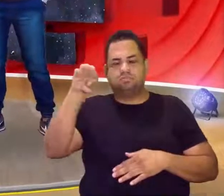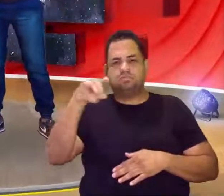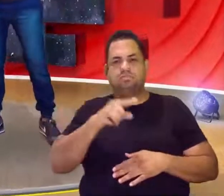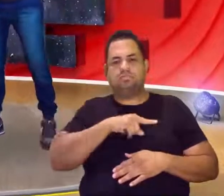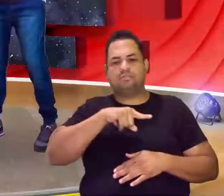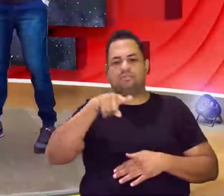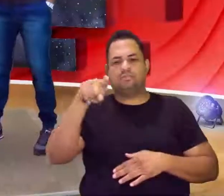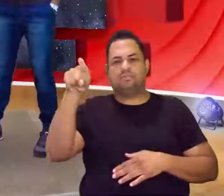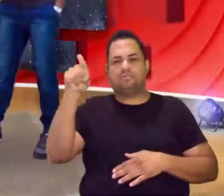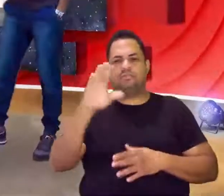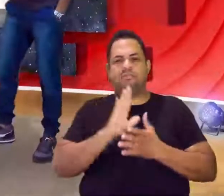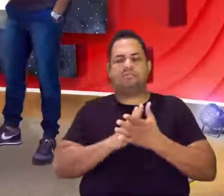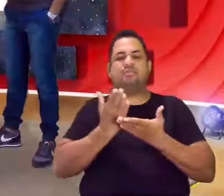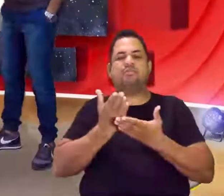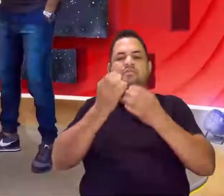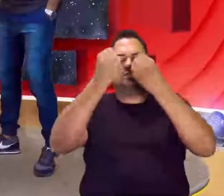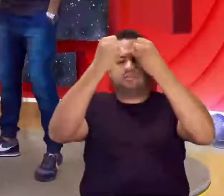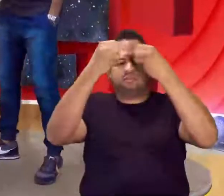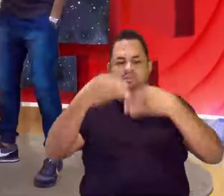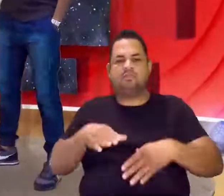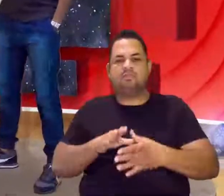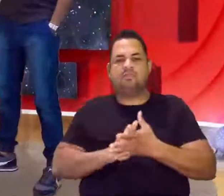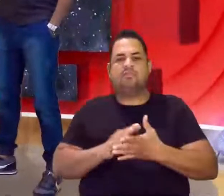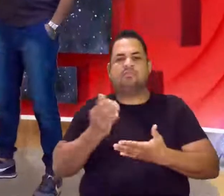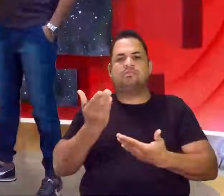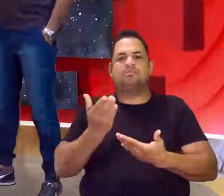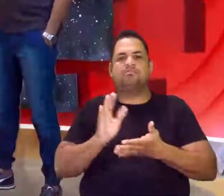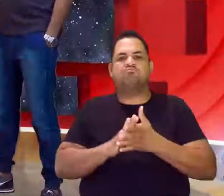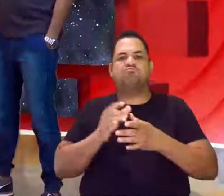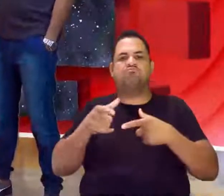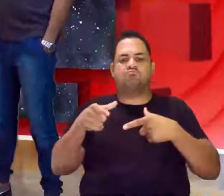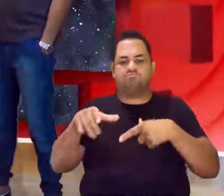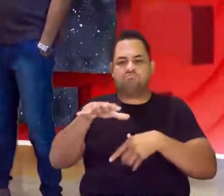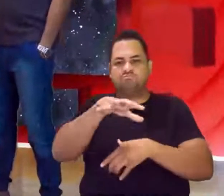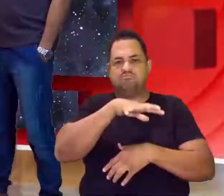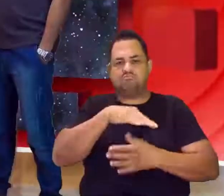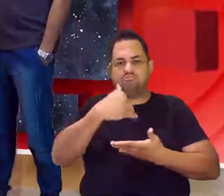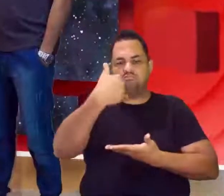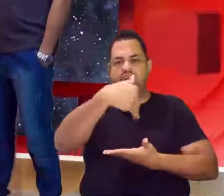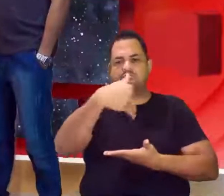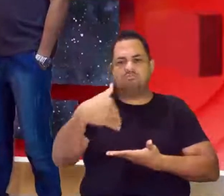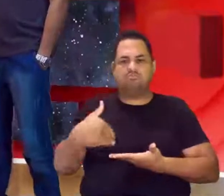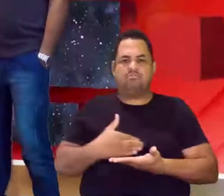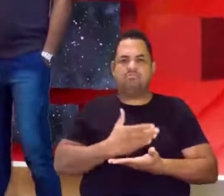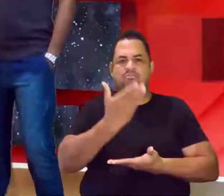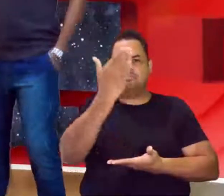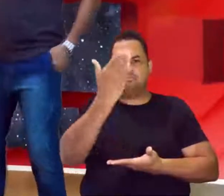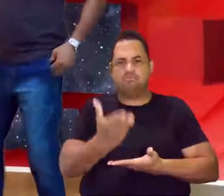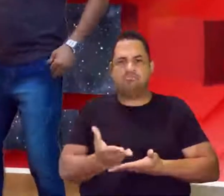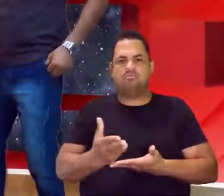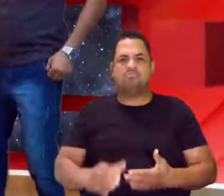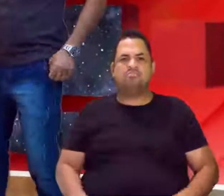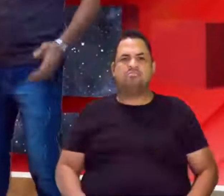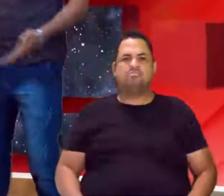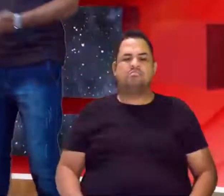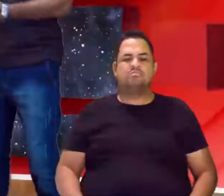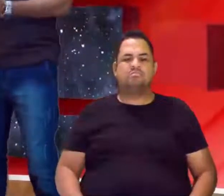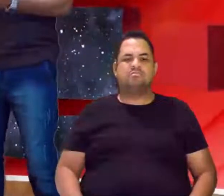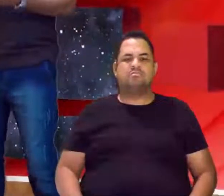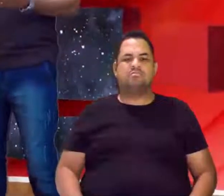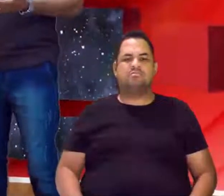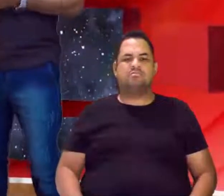foi abordado já na questão foi o gráfico de setores, que também é chamado de pizza, né? Melhor chamar de pizza. Eu também prefiro,